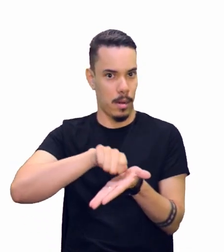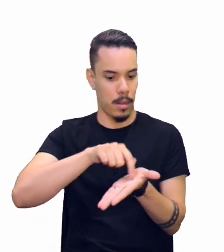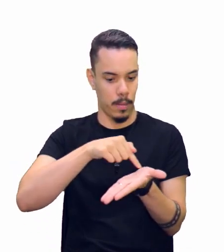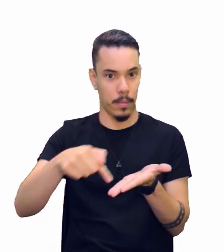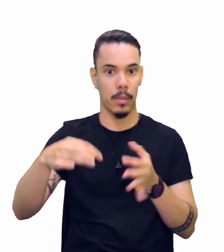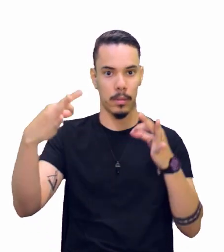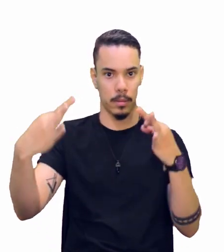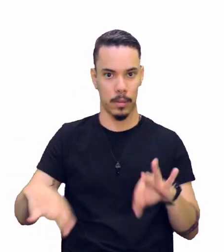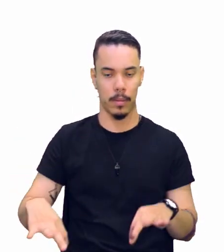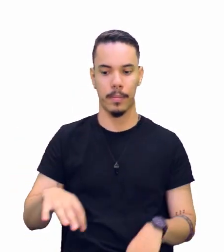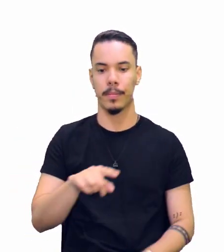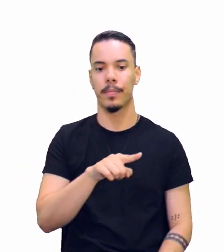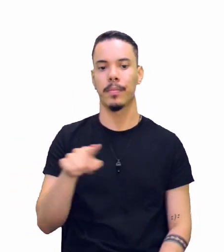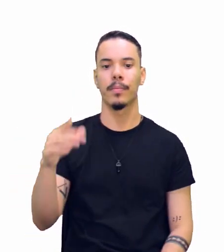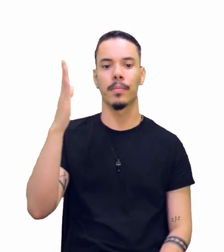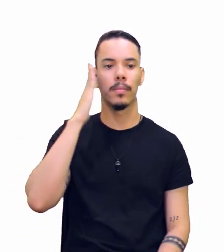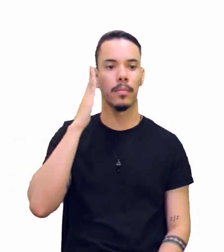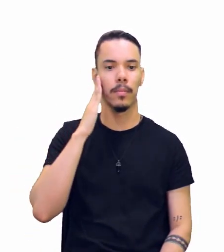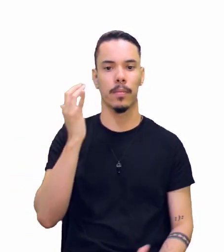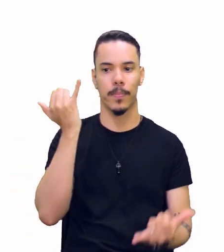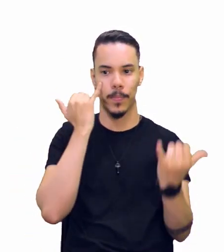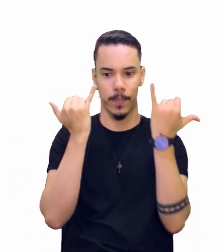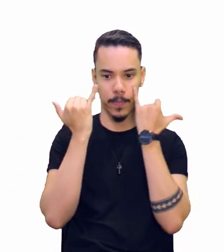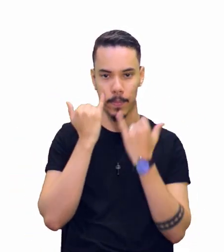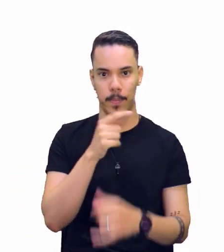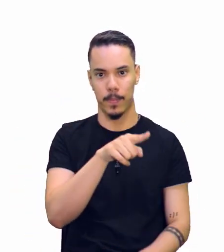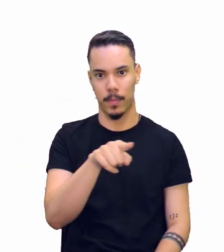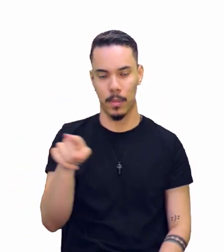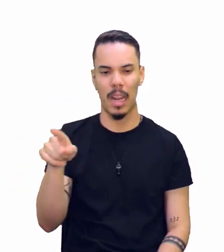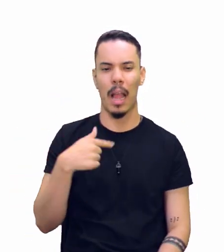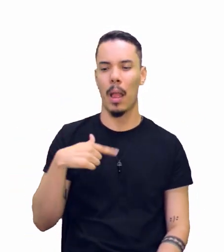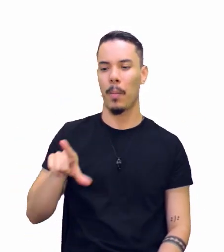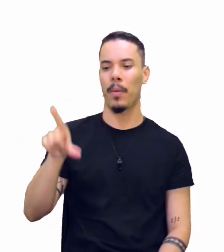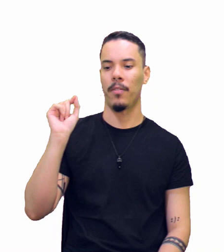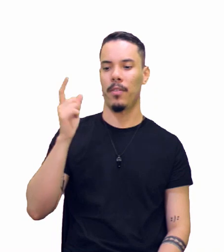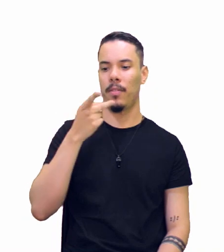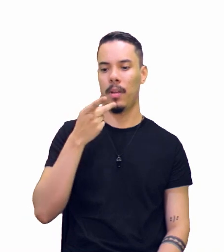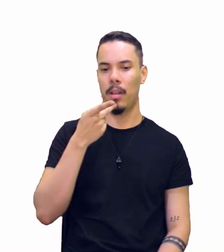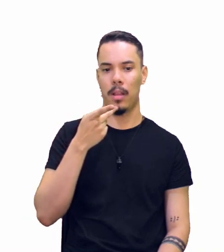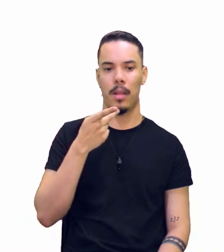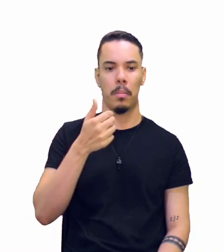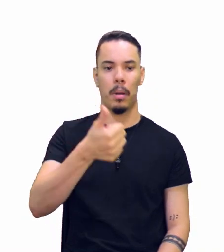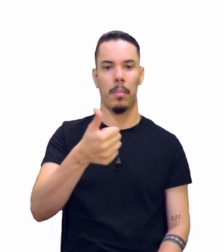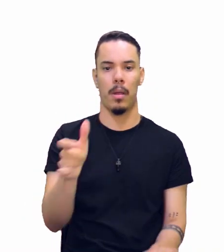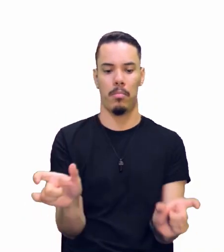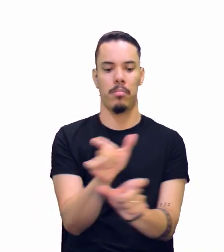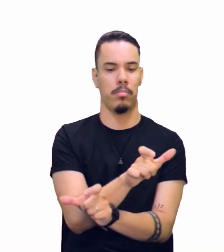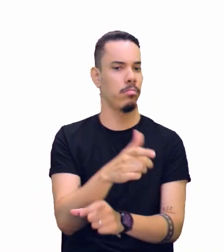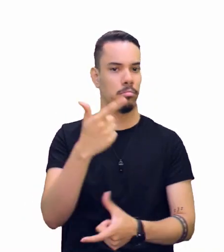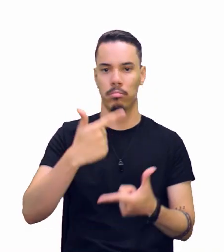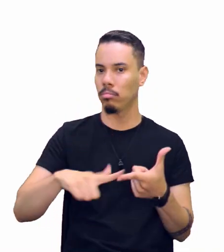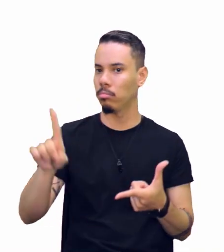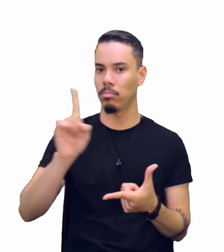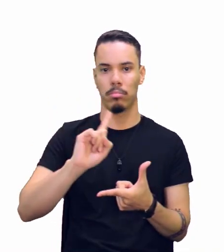já sabe, tá aí a informação para você. Eu prefiro falar com a condição primeiro, não tem problema.